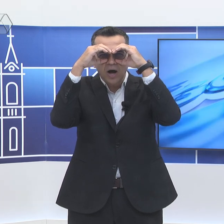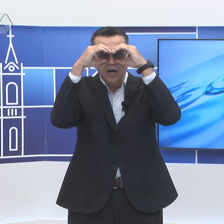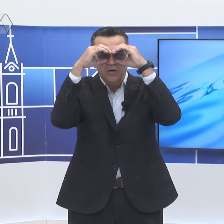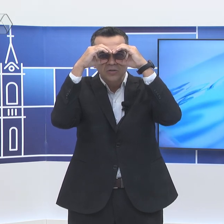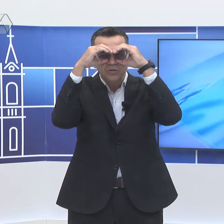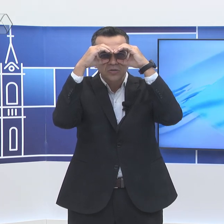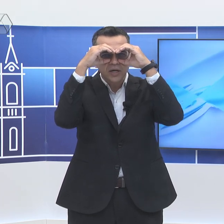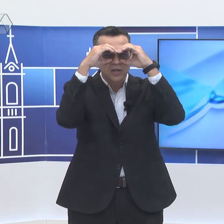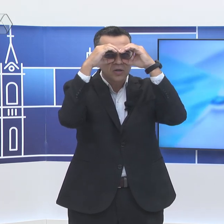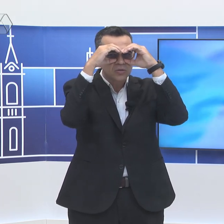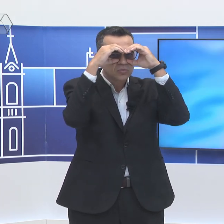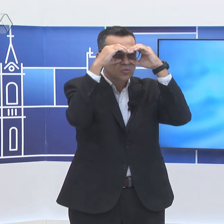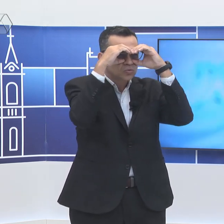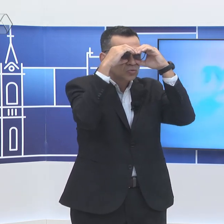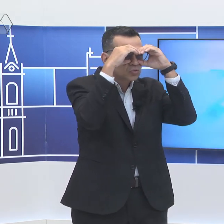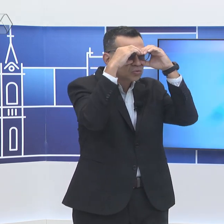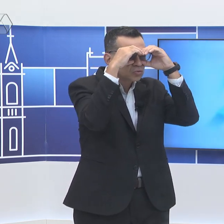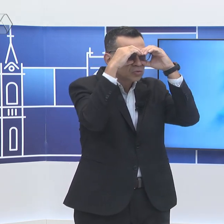Ó, só ali, ó.